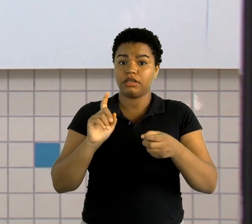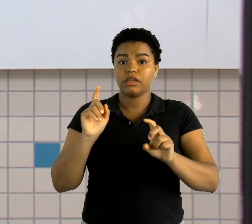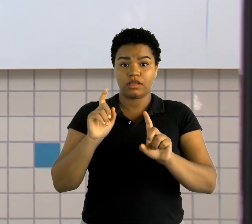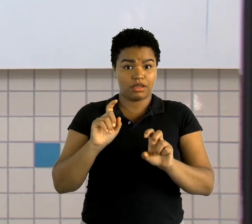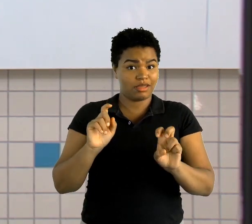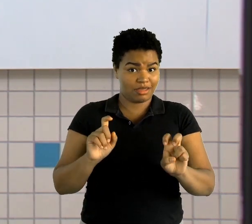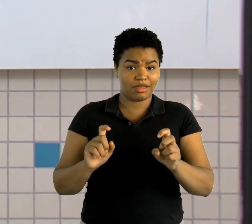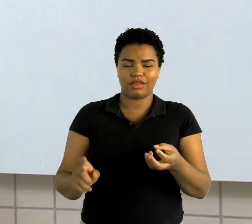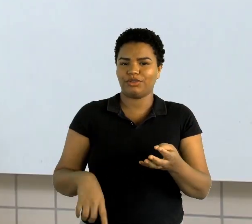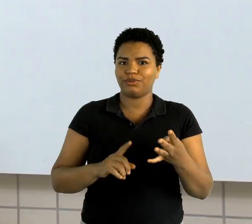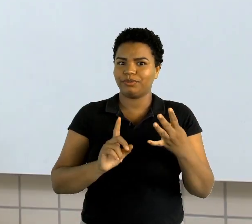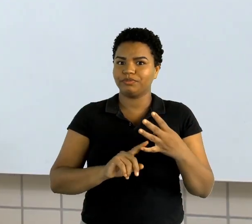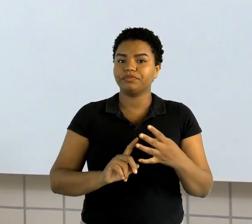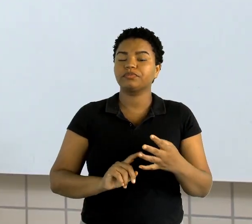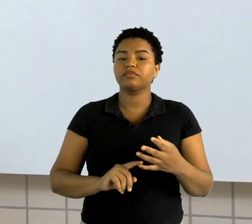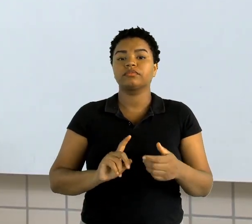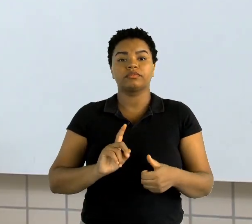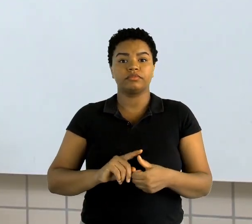que ocorre